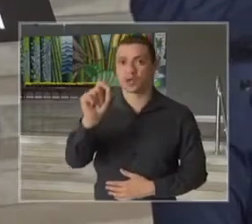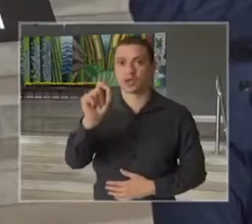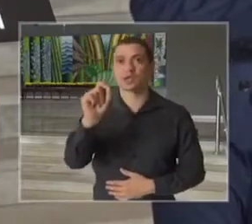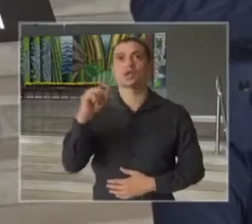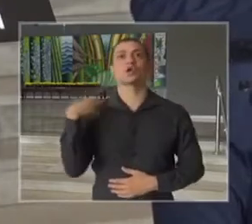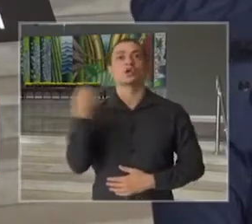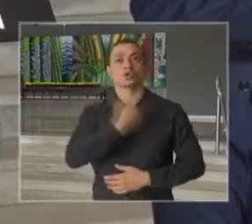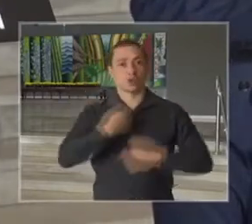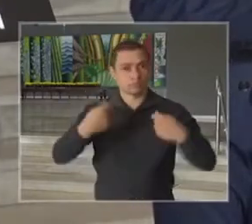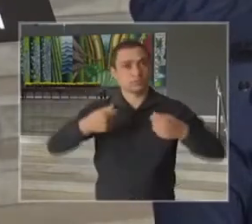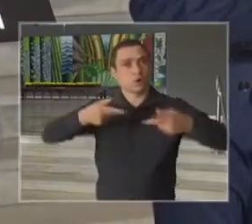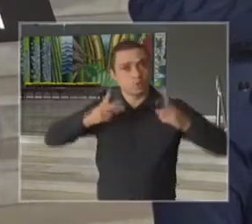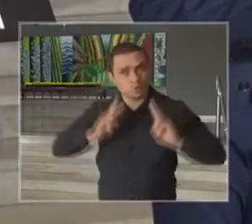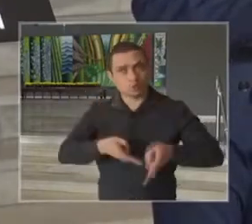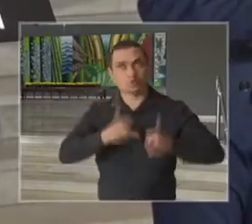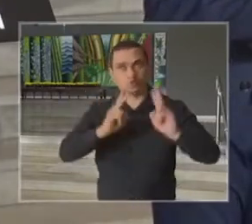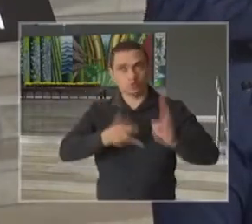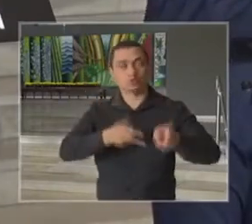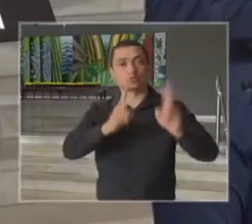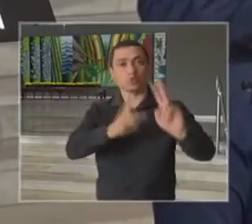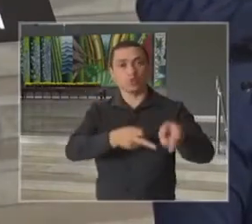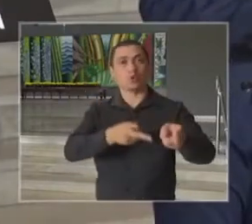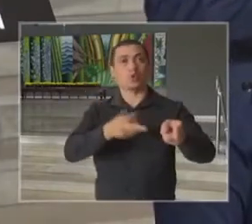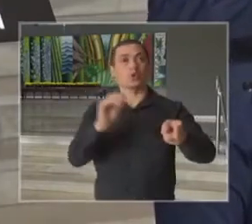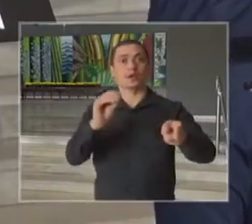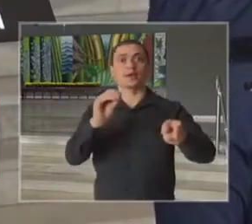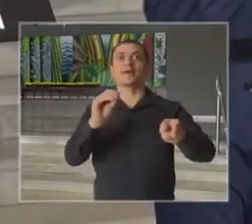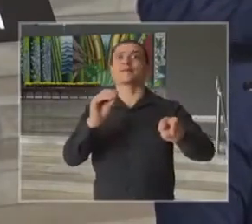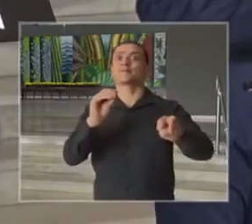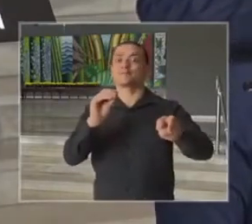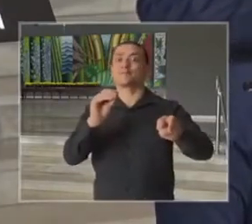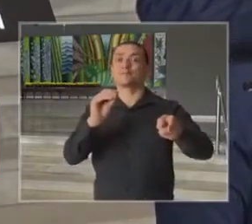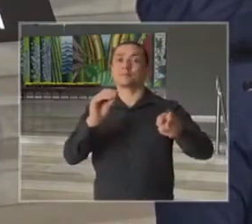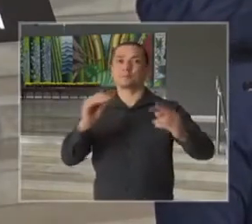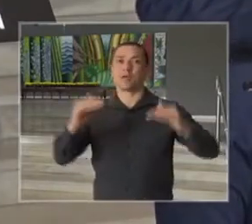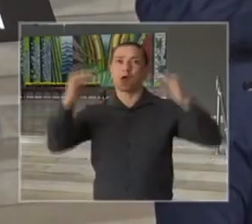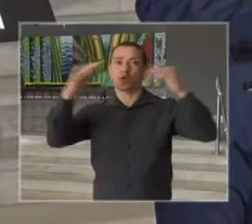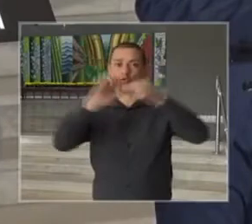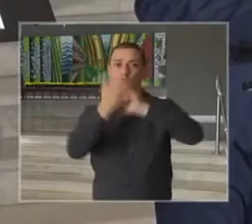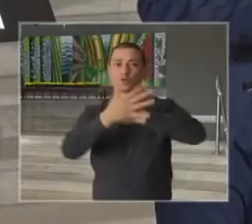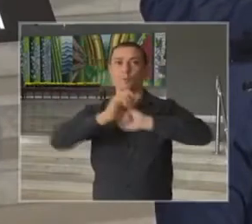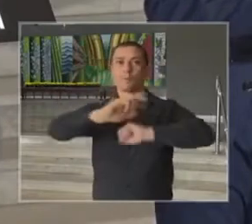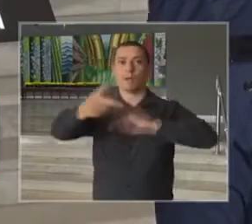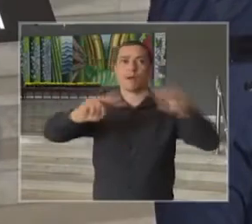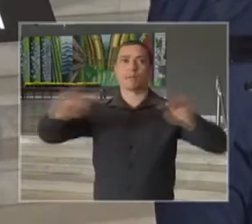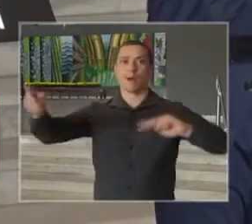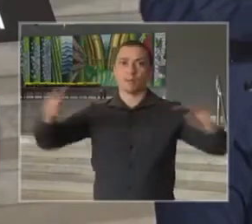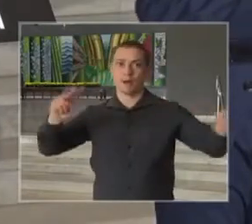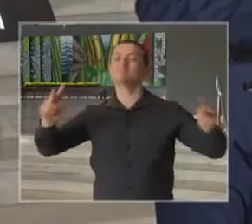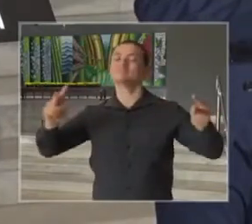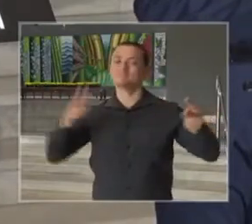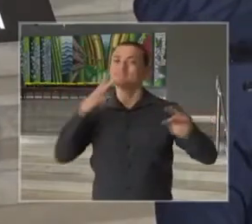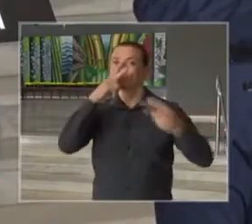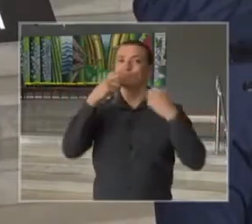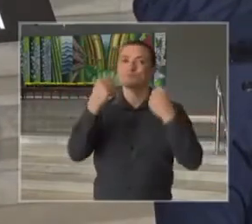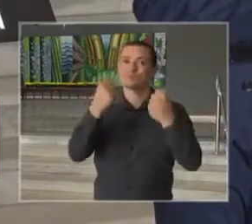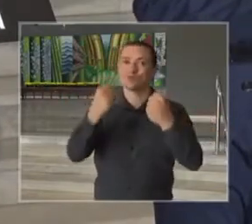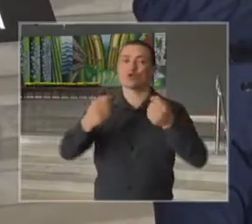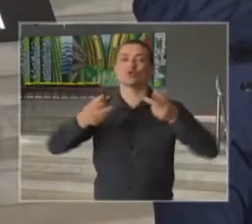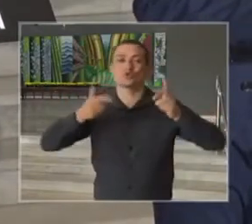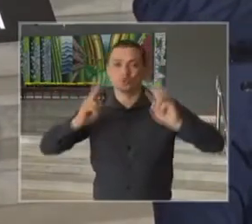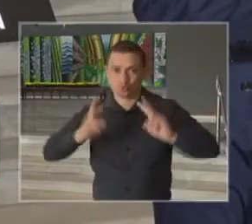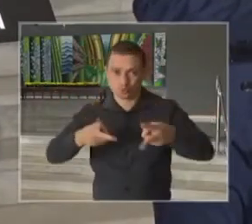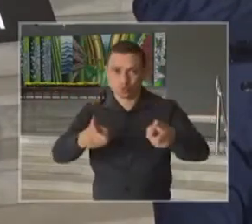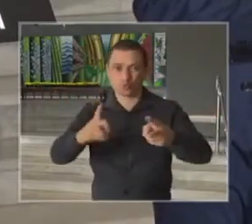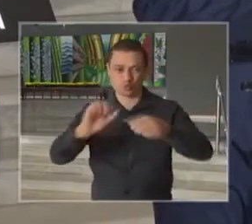nós continuamos com uma alta transmissão do vírus, com um número